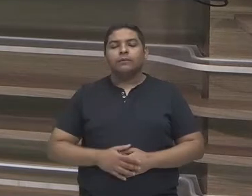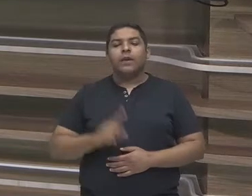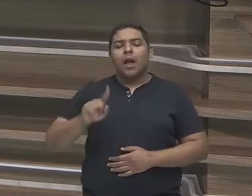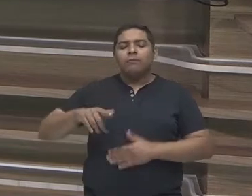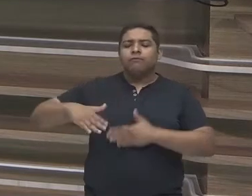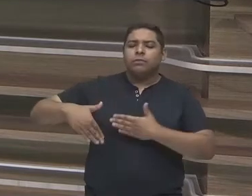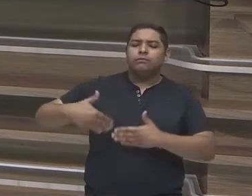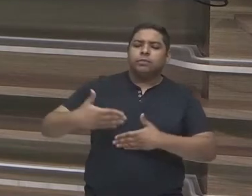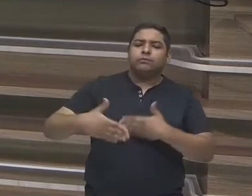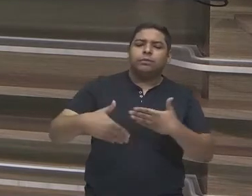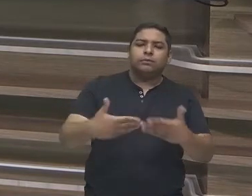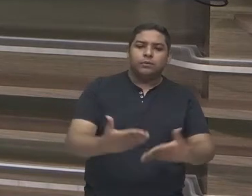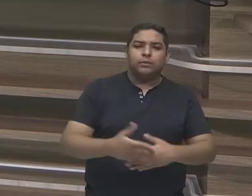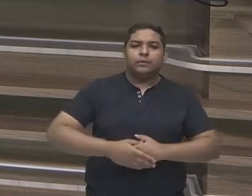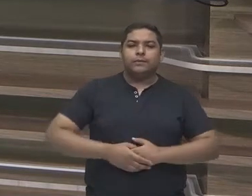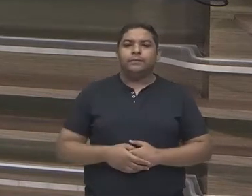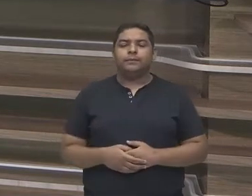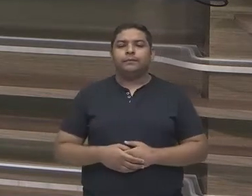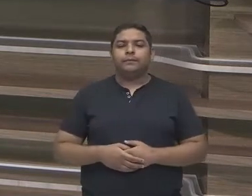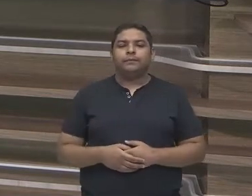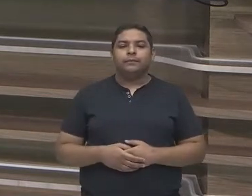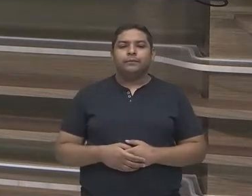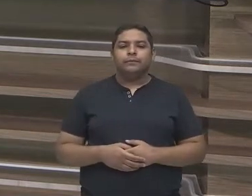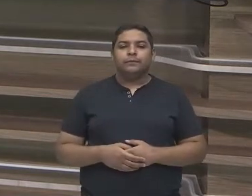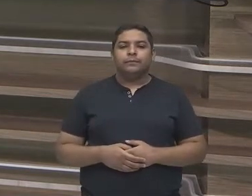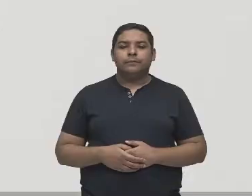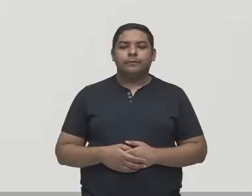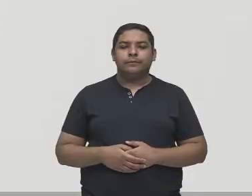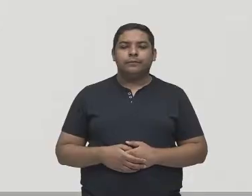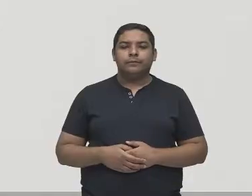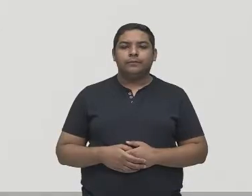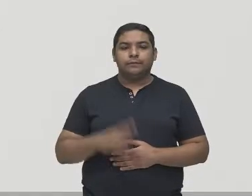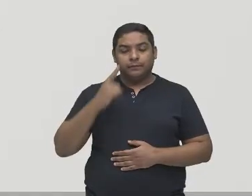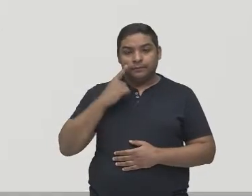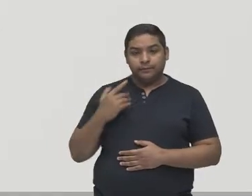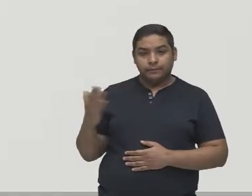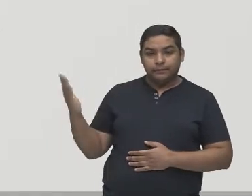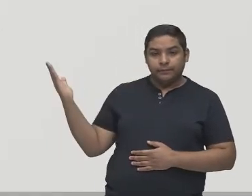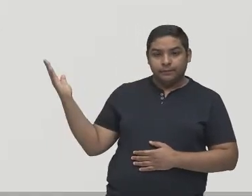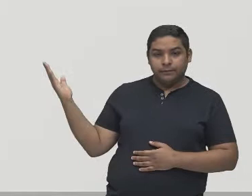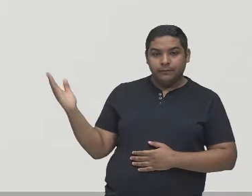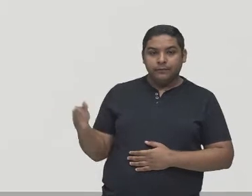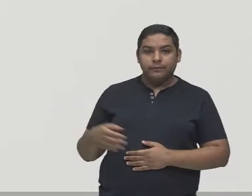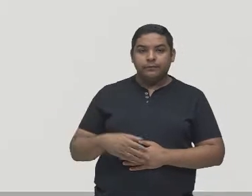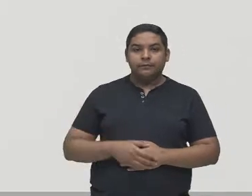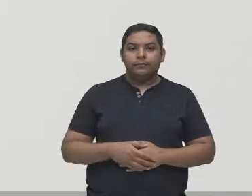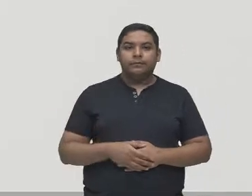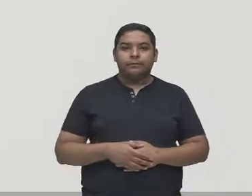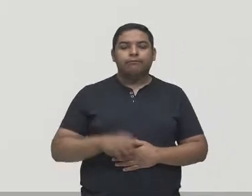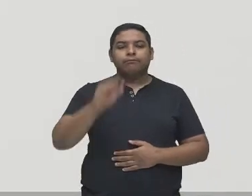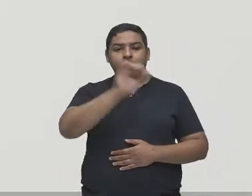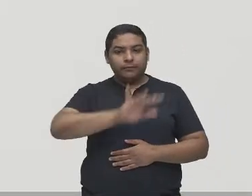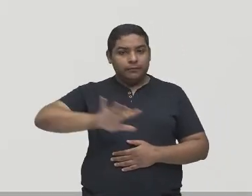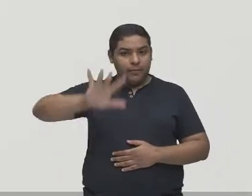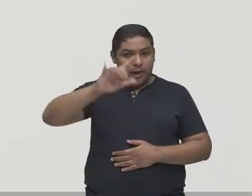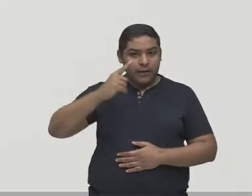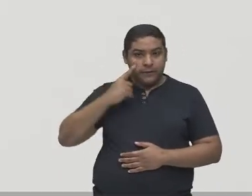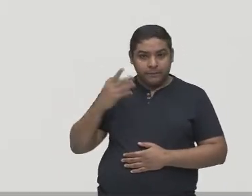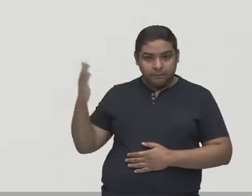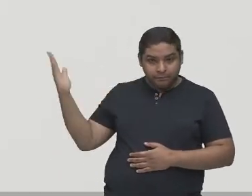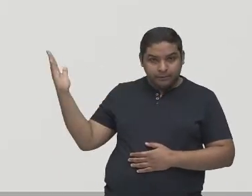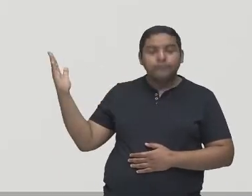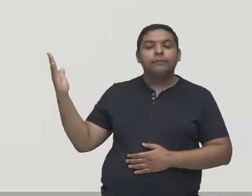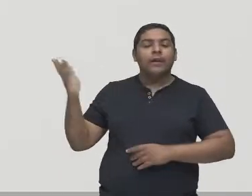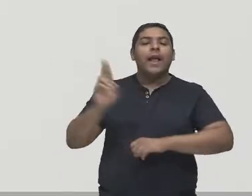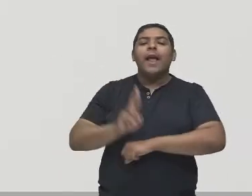poder observar, certo? Vamos lá? Olha aí porque eu trouxe para vocês. Nós trouxemos aqui, ó, uma imagem que vai